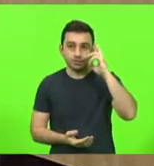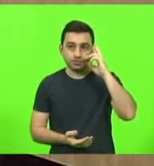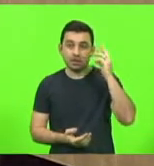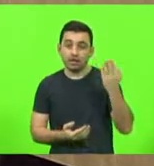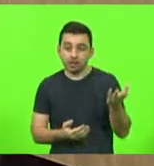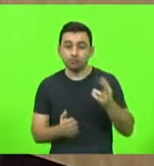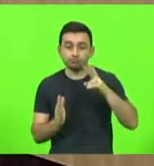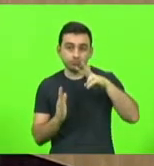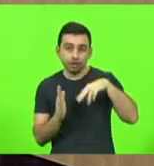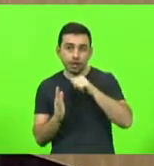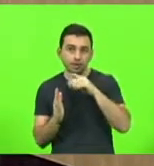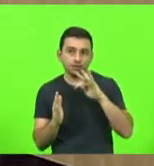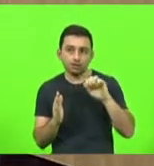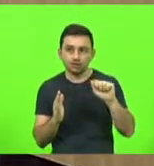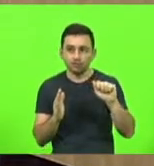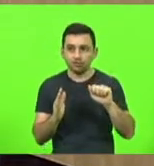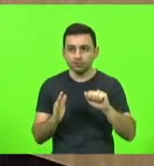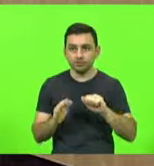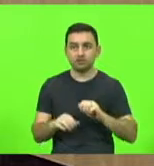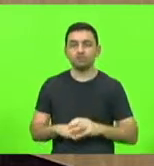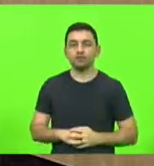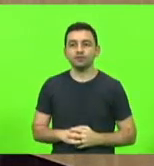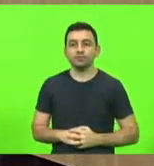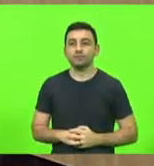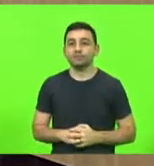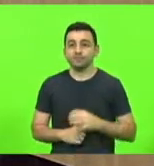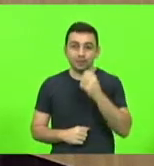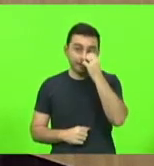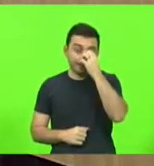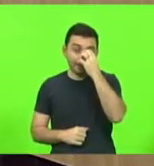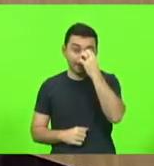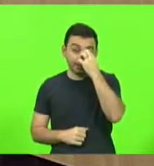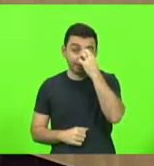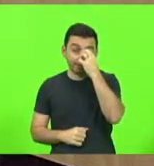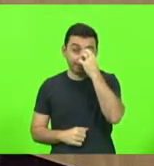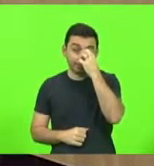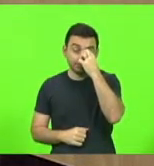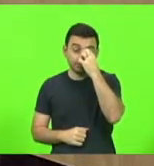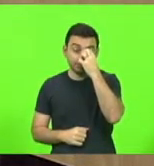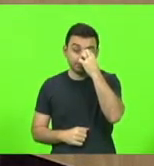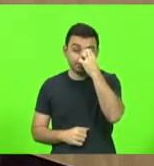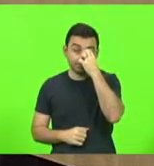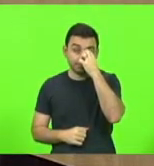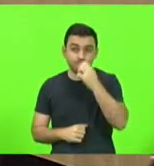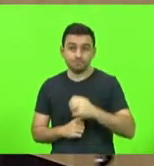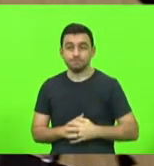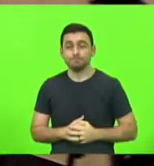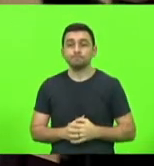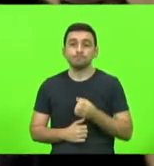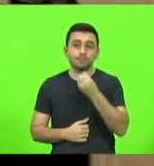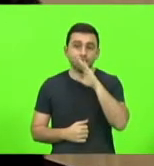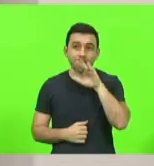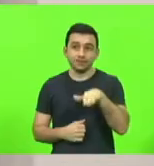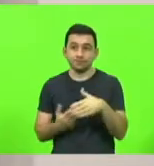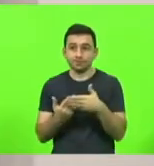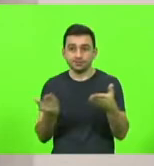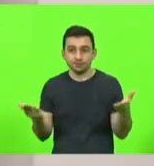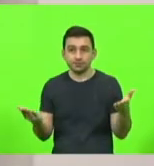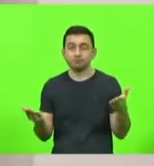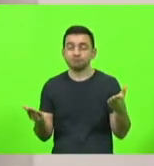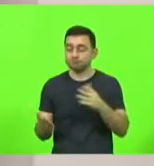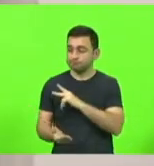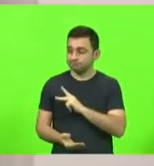leitura da ata da sessão anterior. Por gentileza, deputado. Boa tarde, senhor presidente, colegas deputados, cidadãos